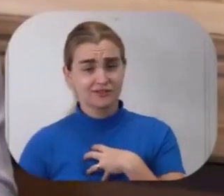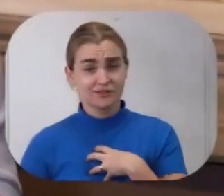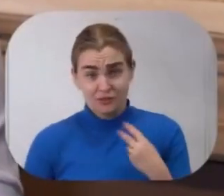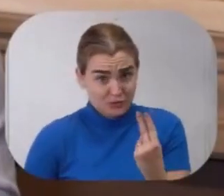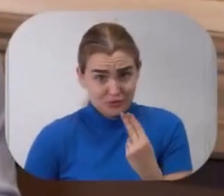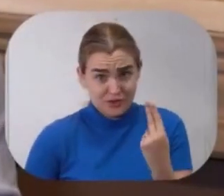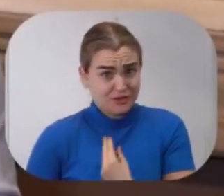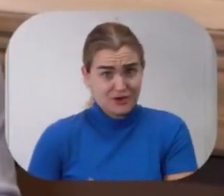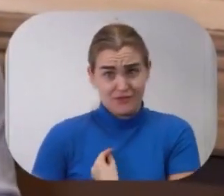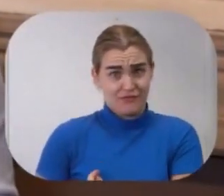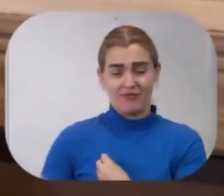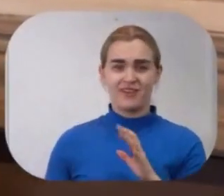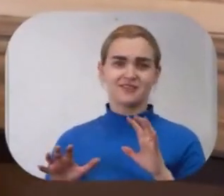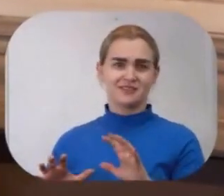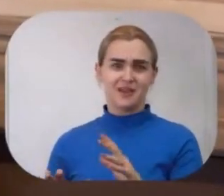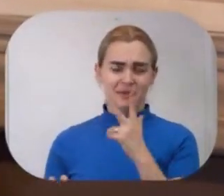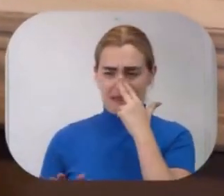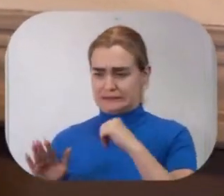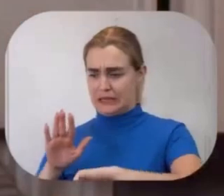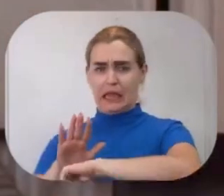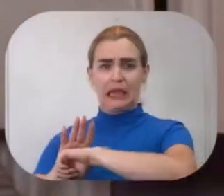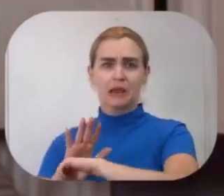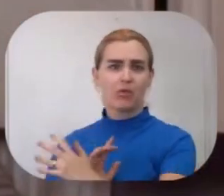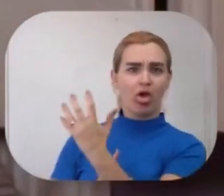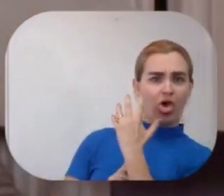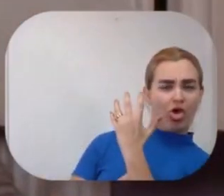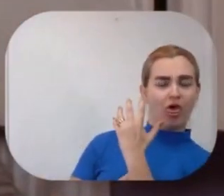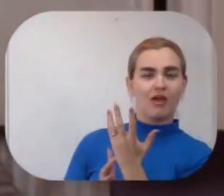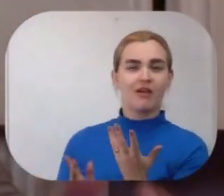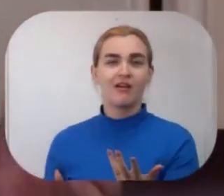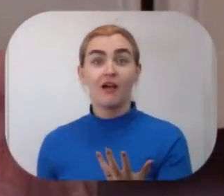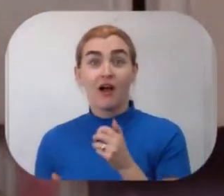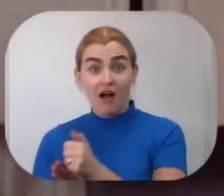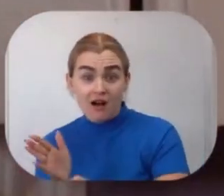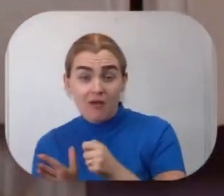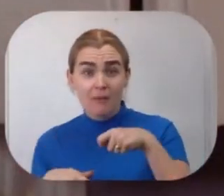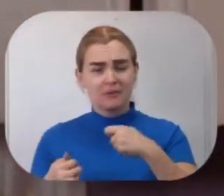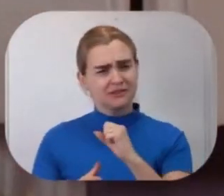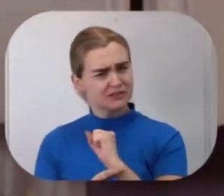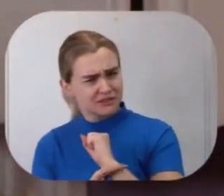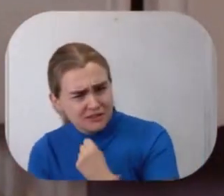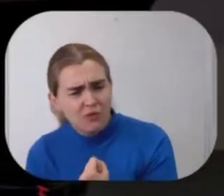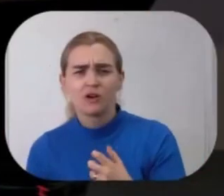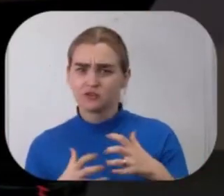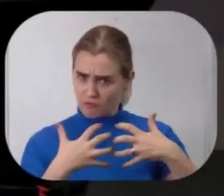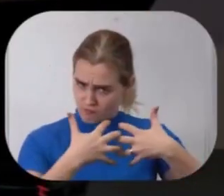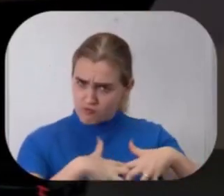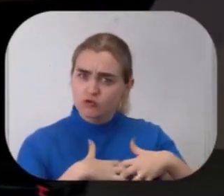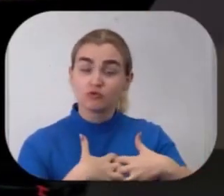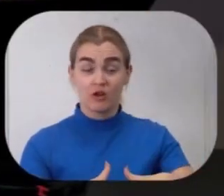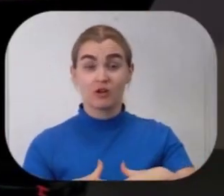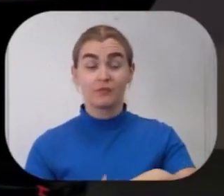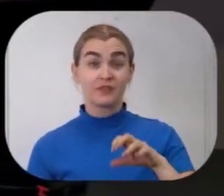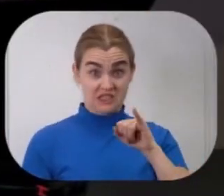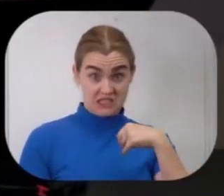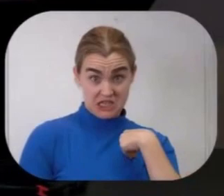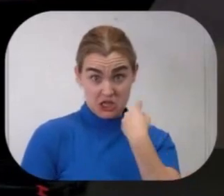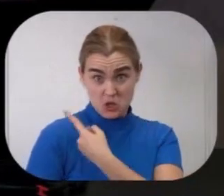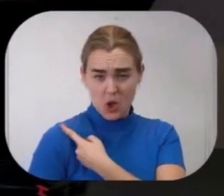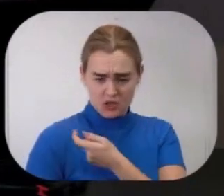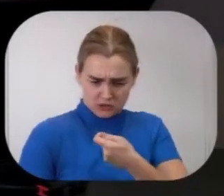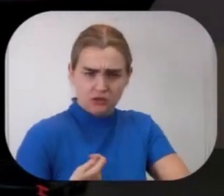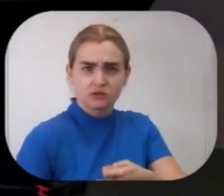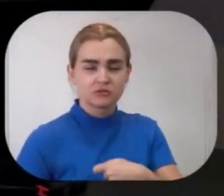dá mais para viver assim, reféns do crime. Araraquara precisa de uma segurança que funcione. E com a nossa gestão,